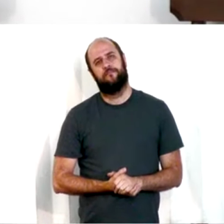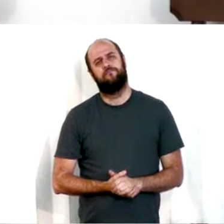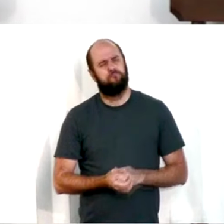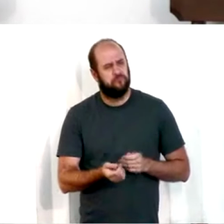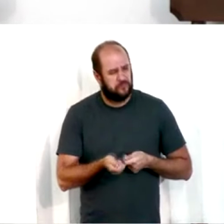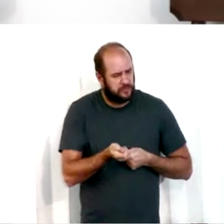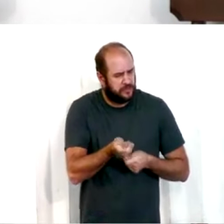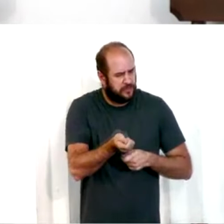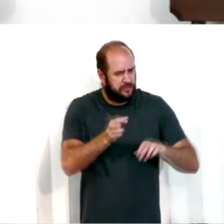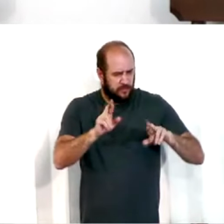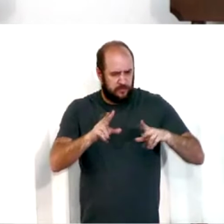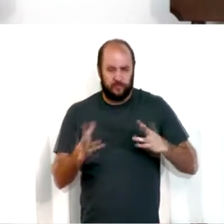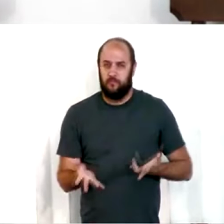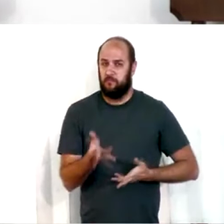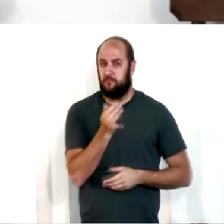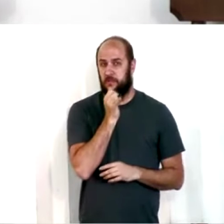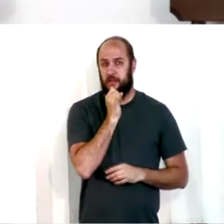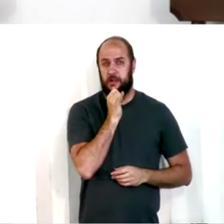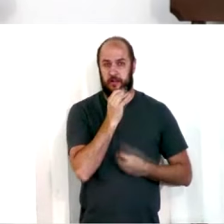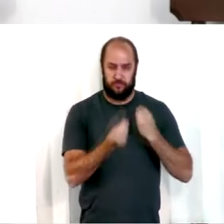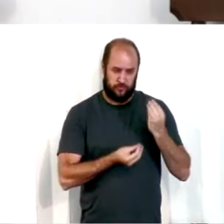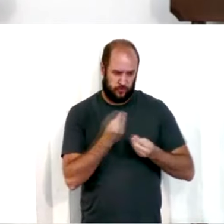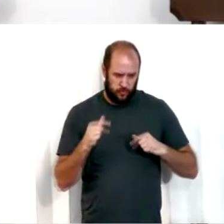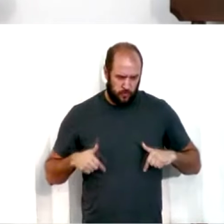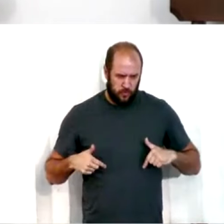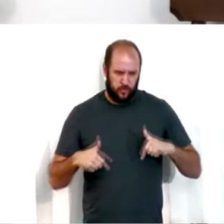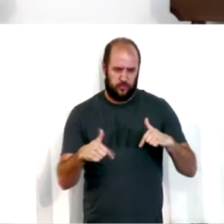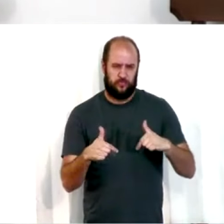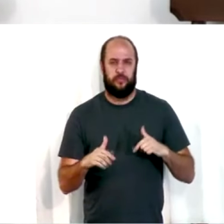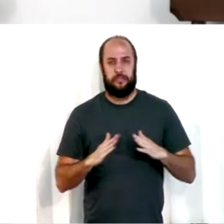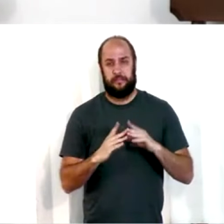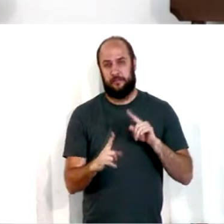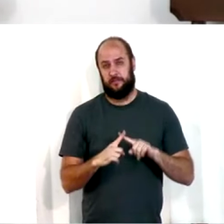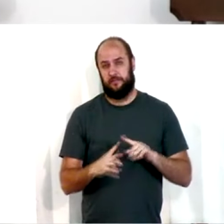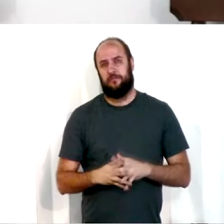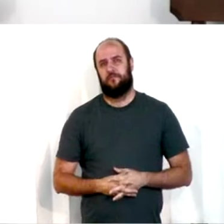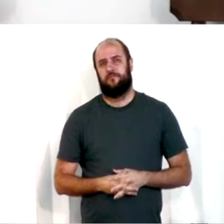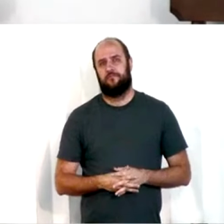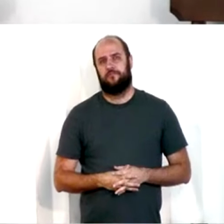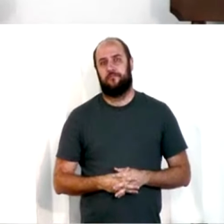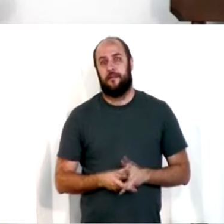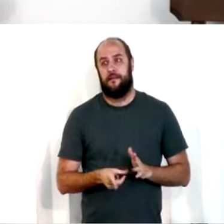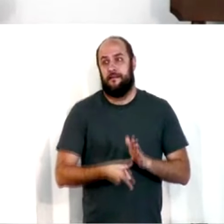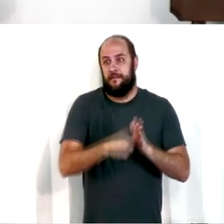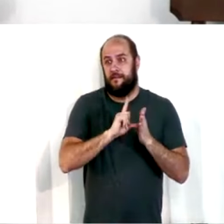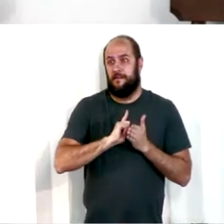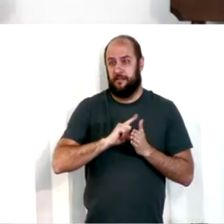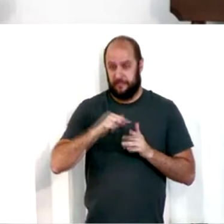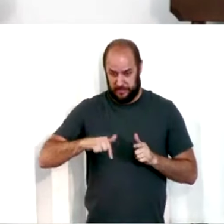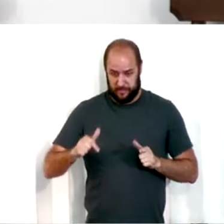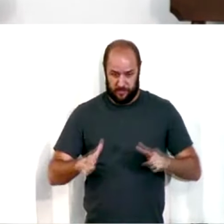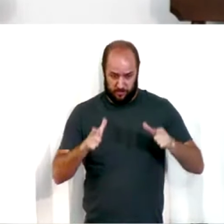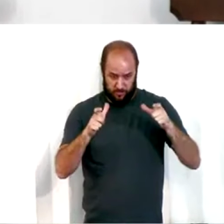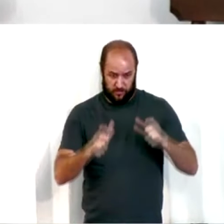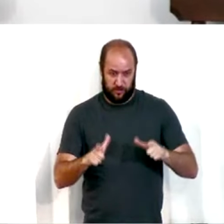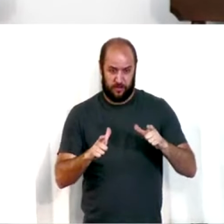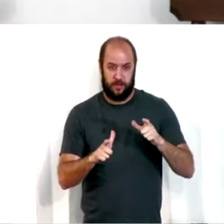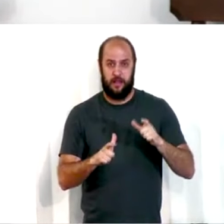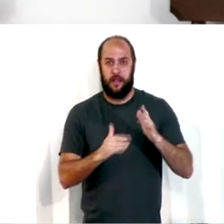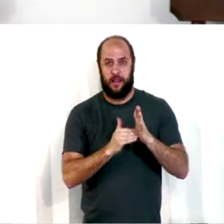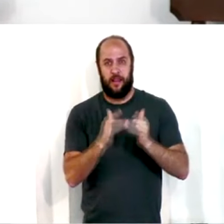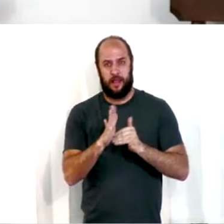mas eles deram um grande exemplo de como lutar em favor da igreja. Antes de virem para aqui, para o bairro da Lapa, para a capital São Paulo, eles